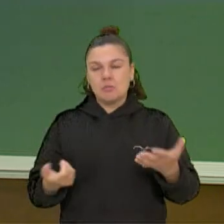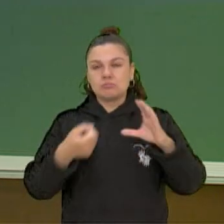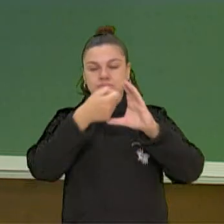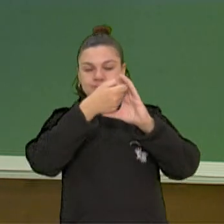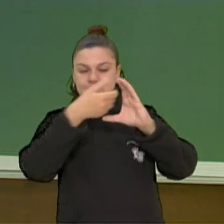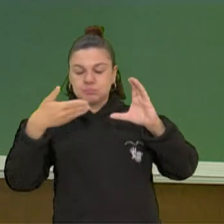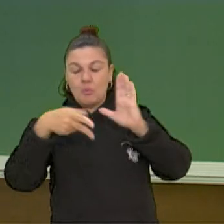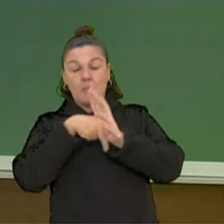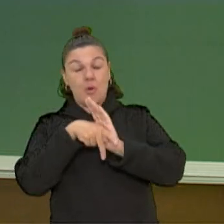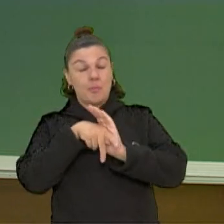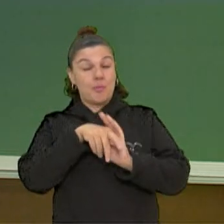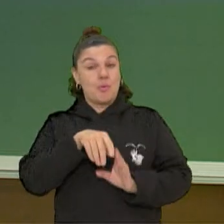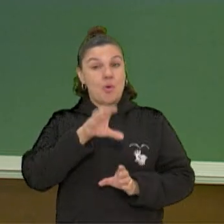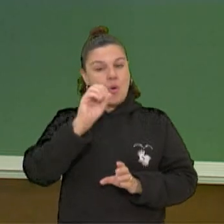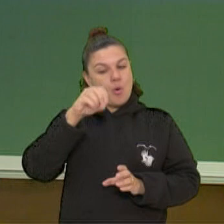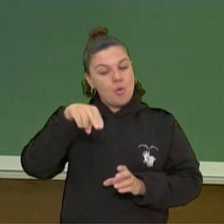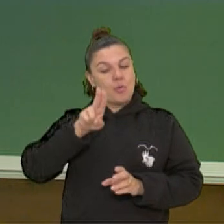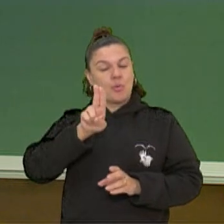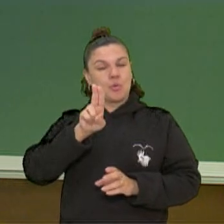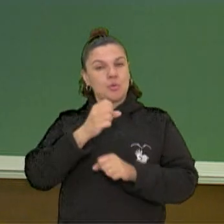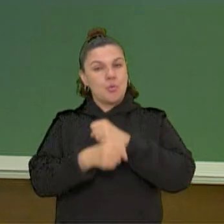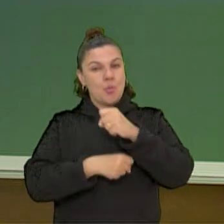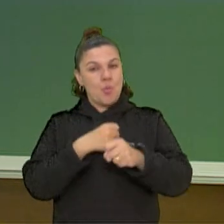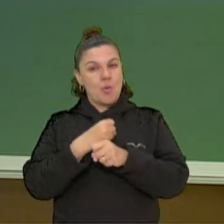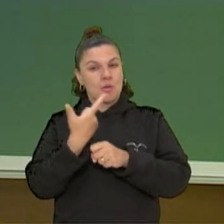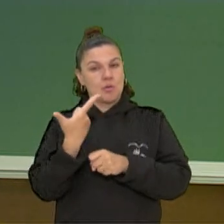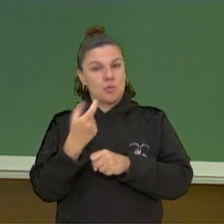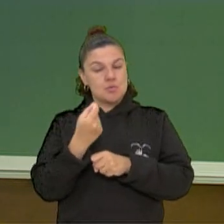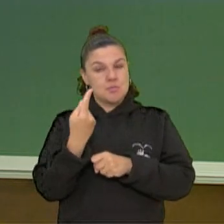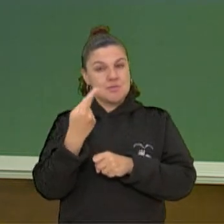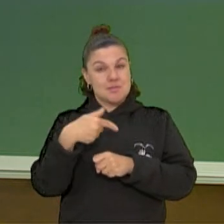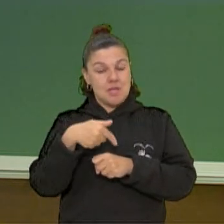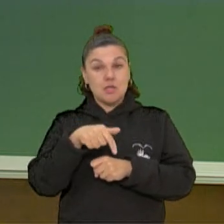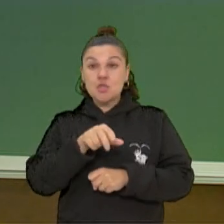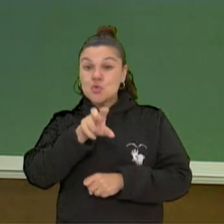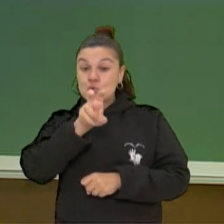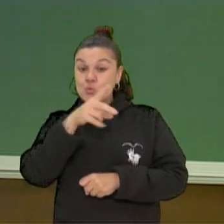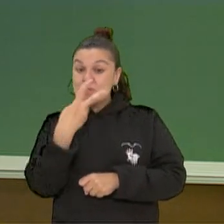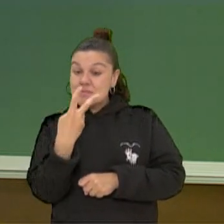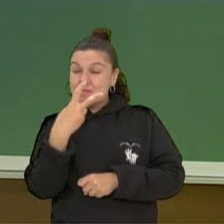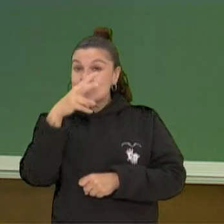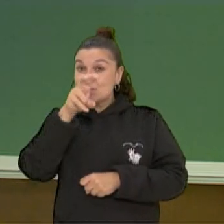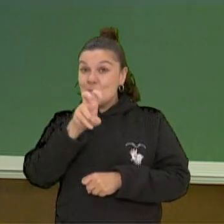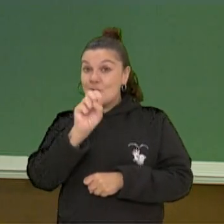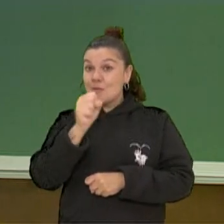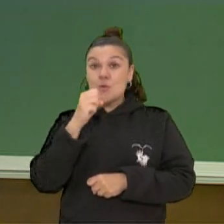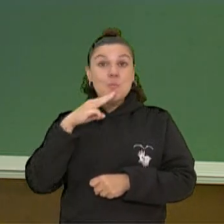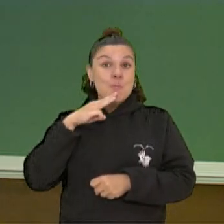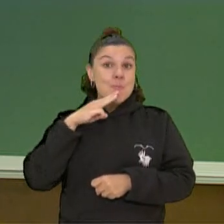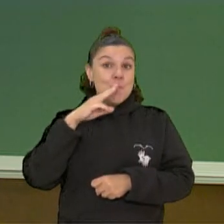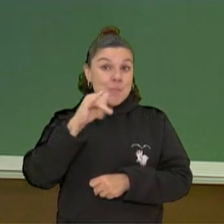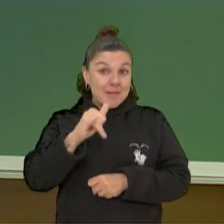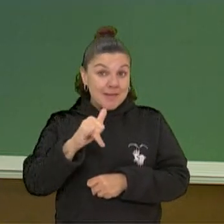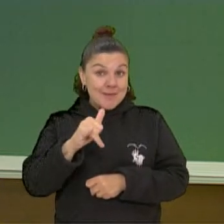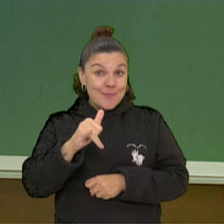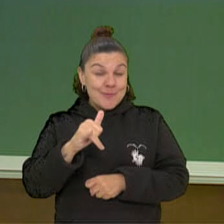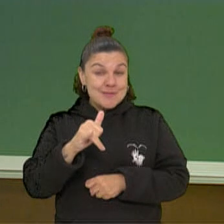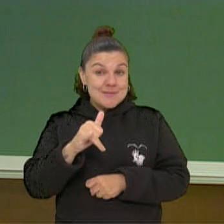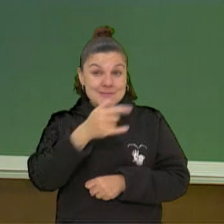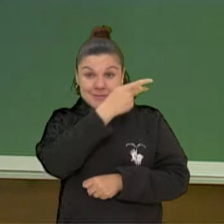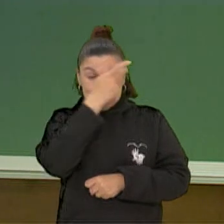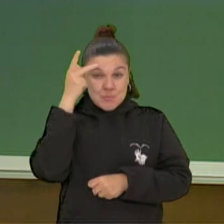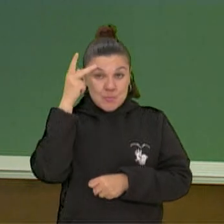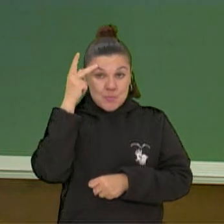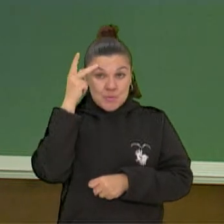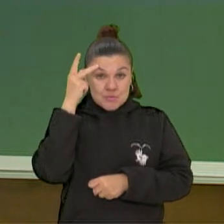da ONU mostram que em 2017, 258 milhões de imigrantes, dos